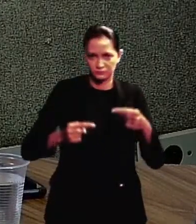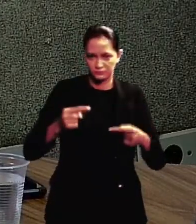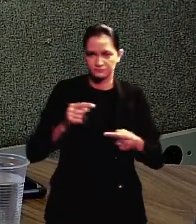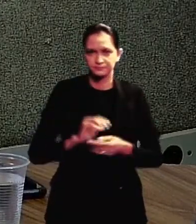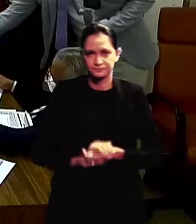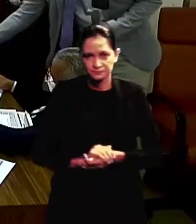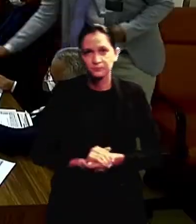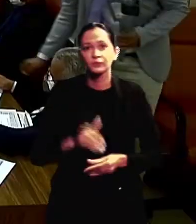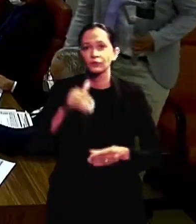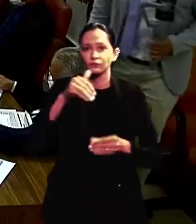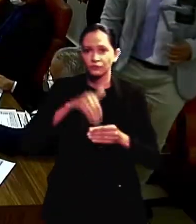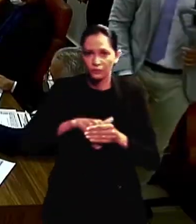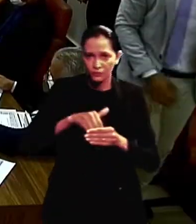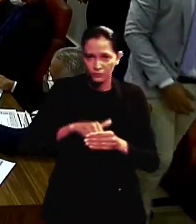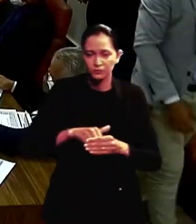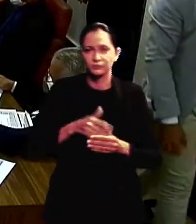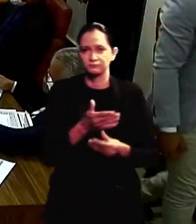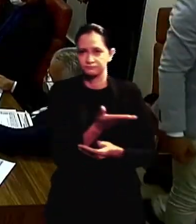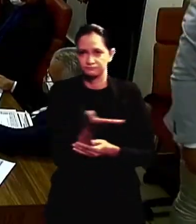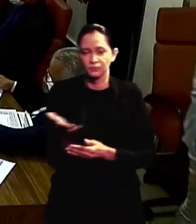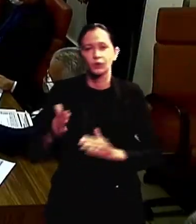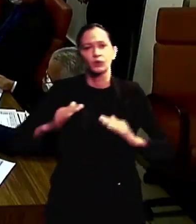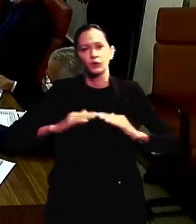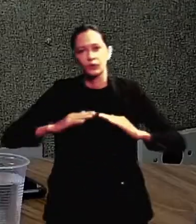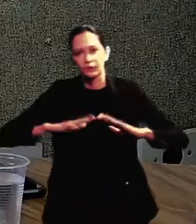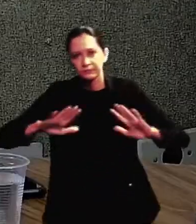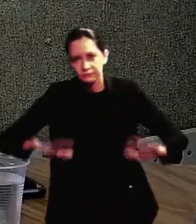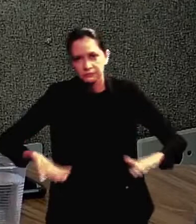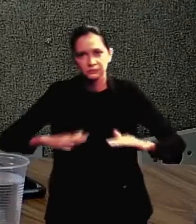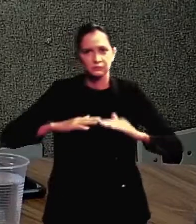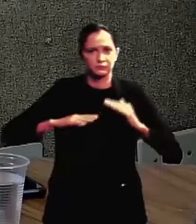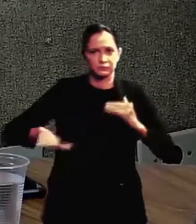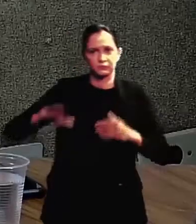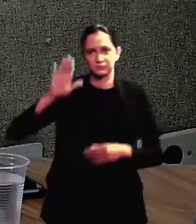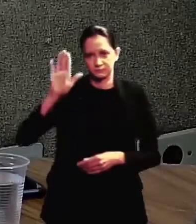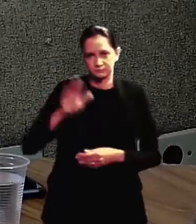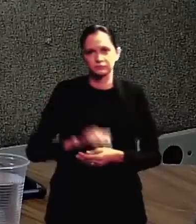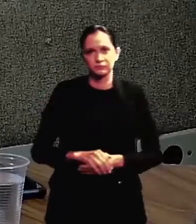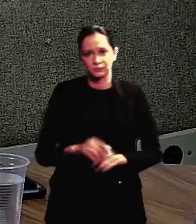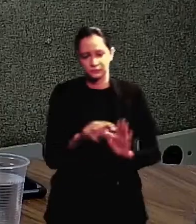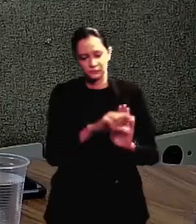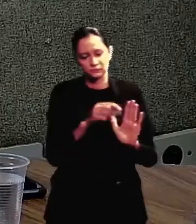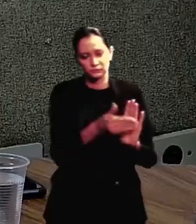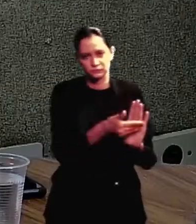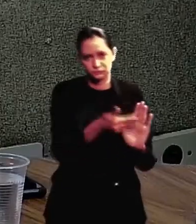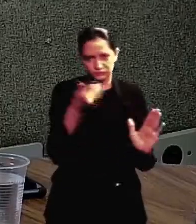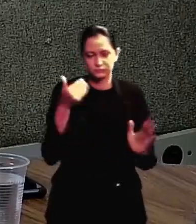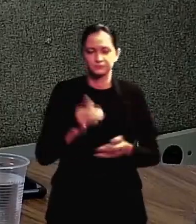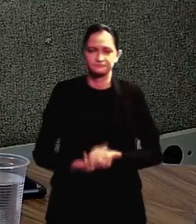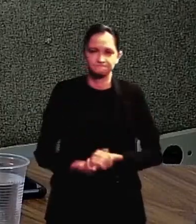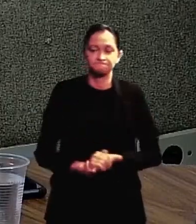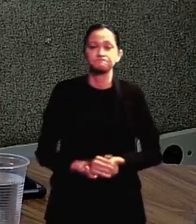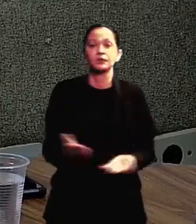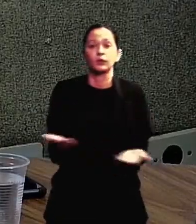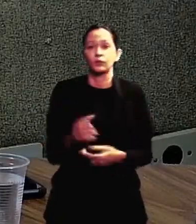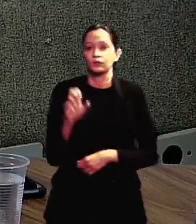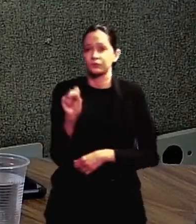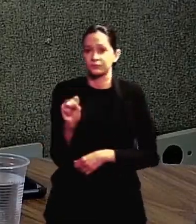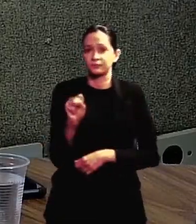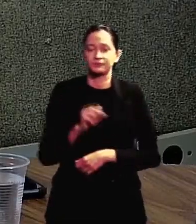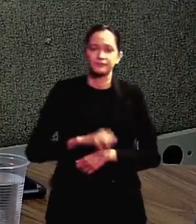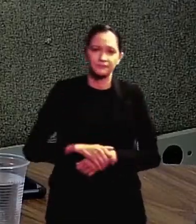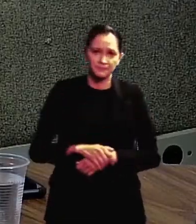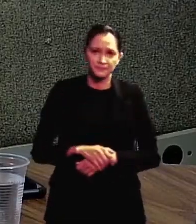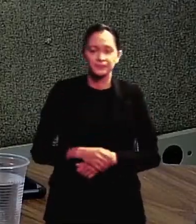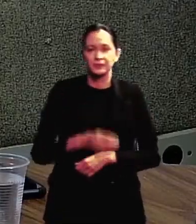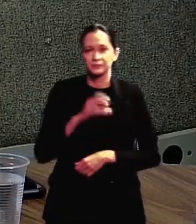Em votação, favoráveis como estão, os contrários se manifestem. Veto parcial mantido. Item 8 da pauta,